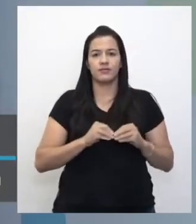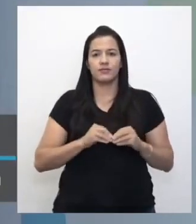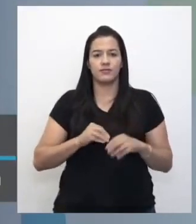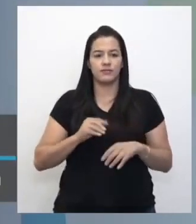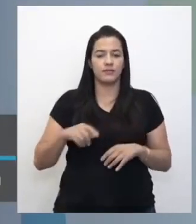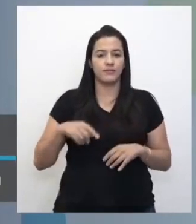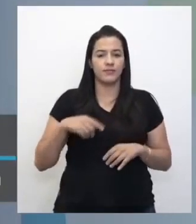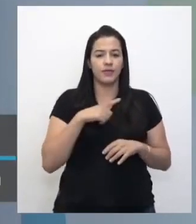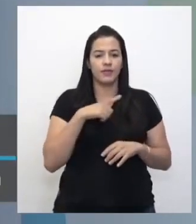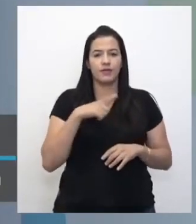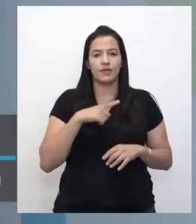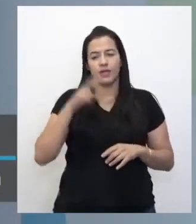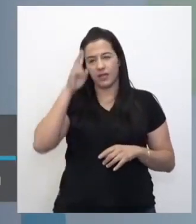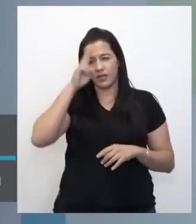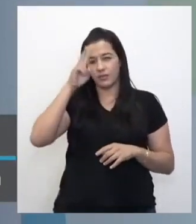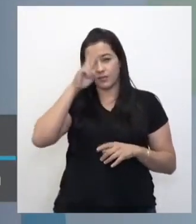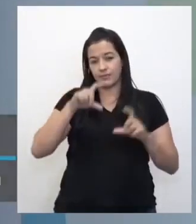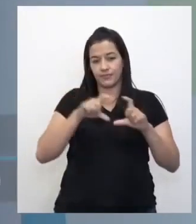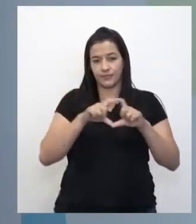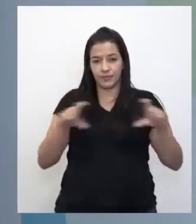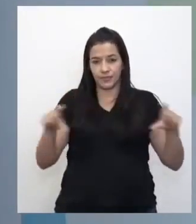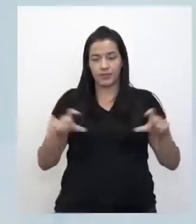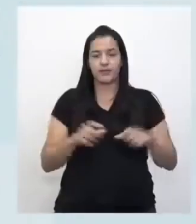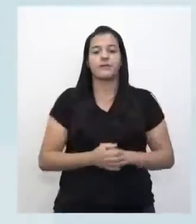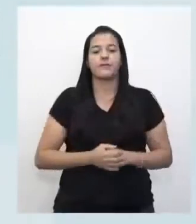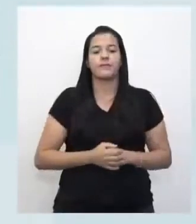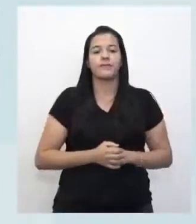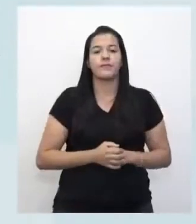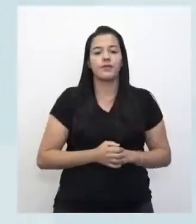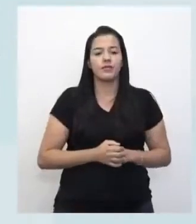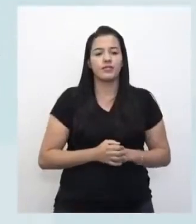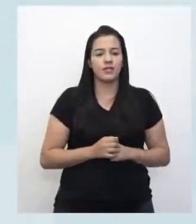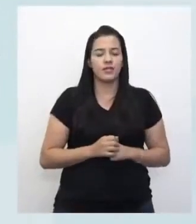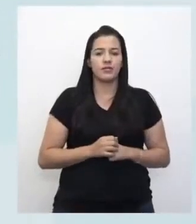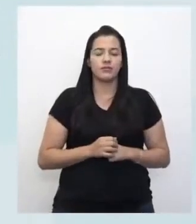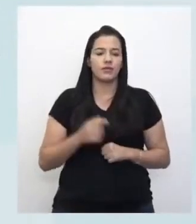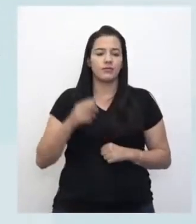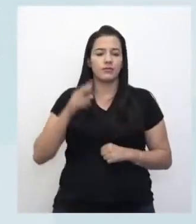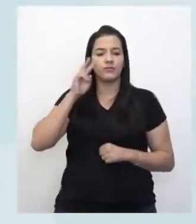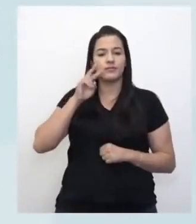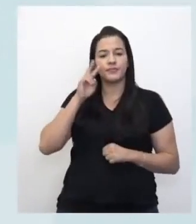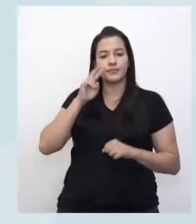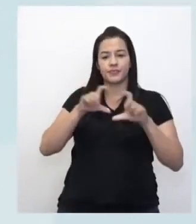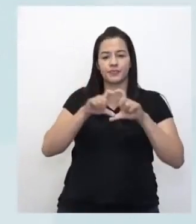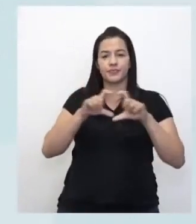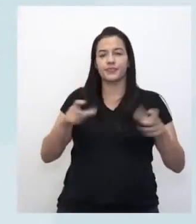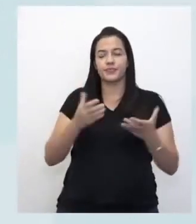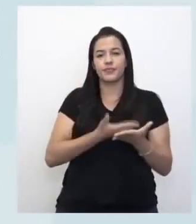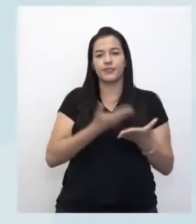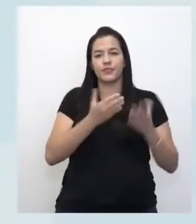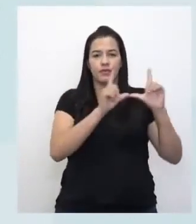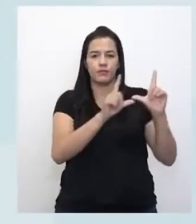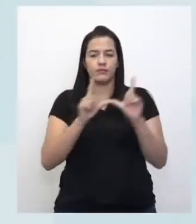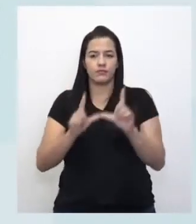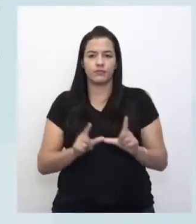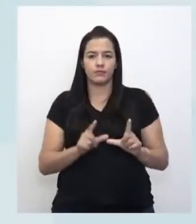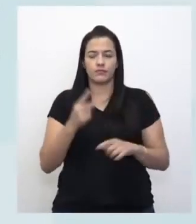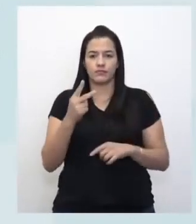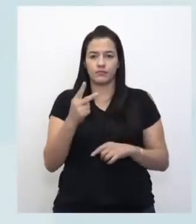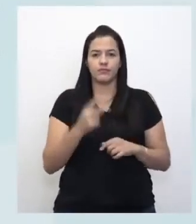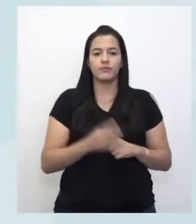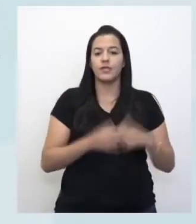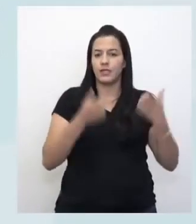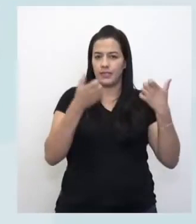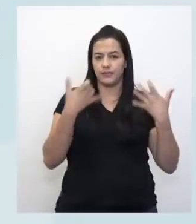ela é feliz. Vamos ler um trechinho, a gente fala um pouquinho mais sobre o assunto. Tá? Um trechinho do capítulo 2 de Iracema, onde descreve um